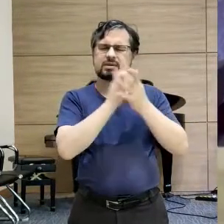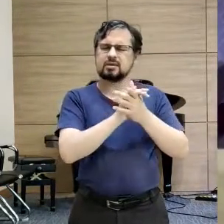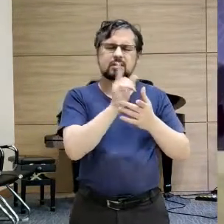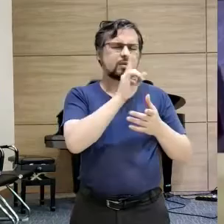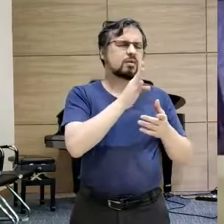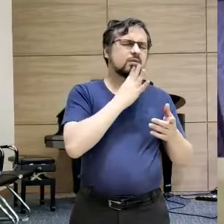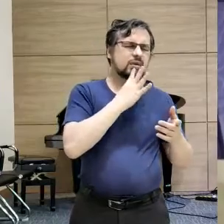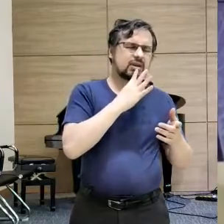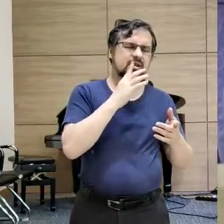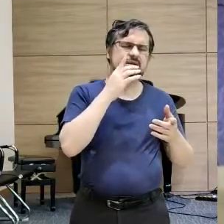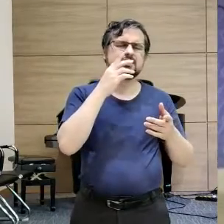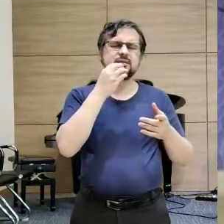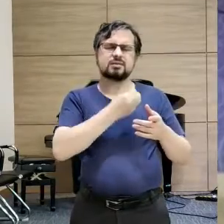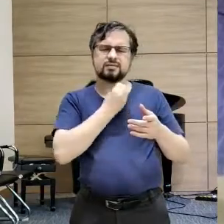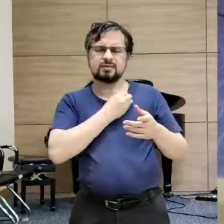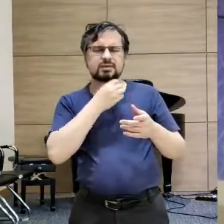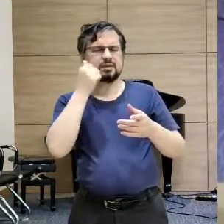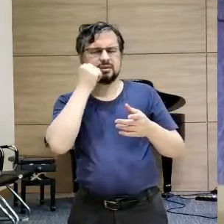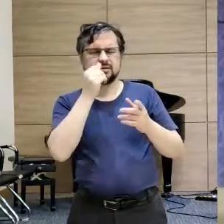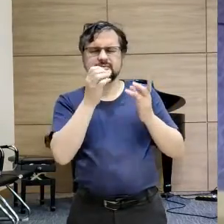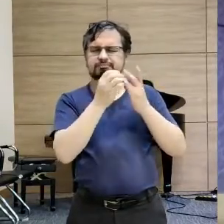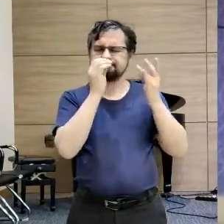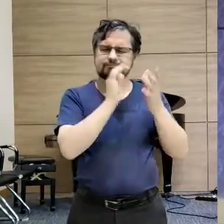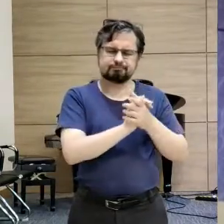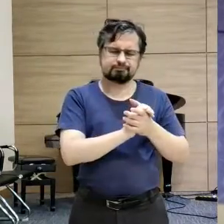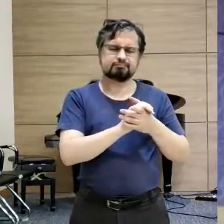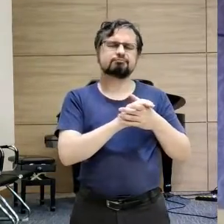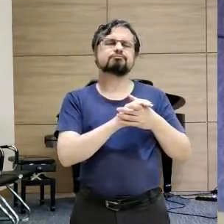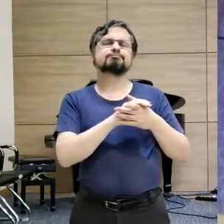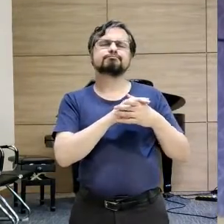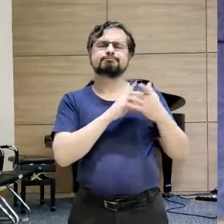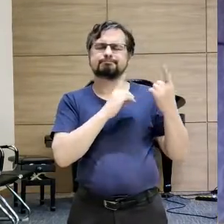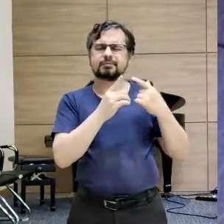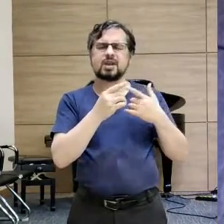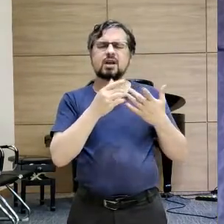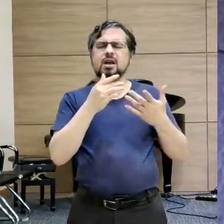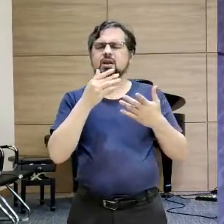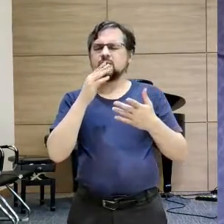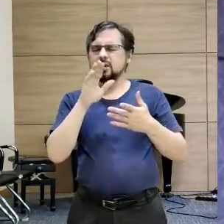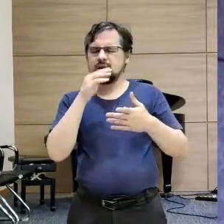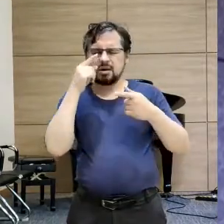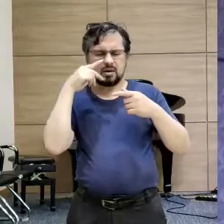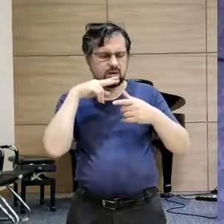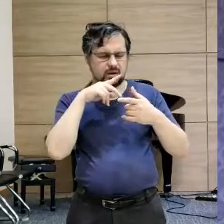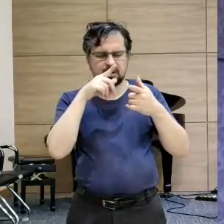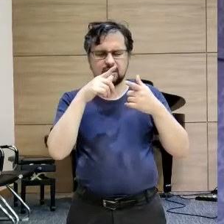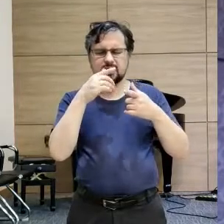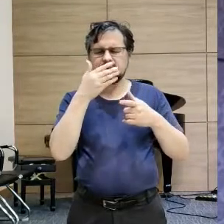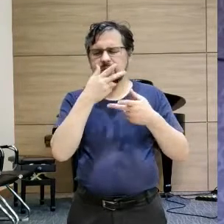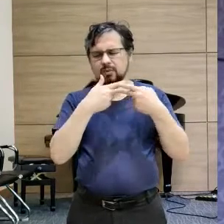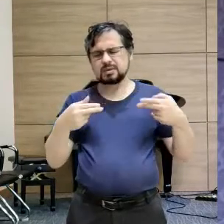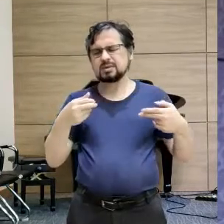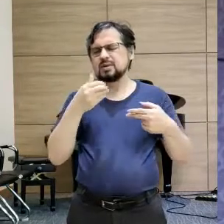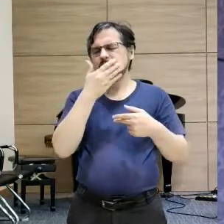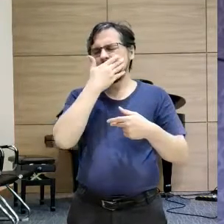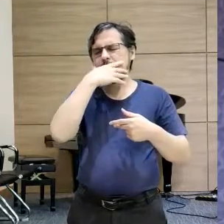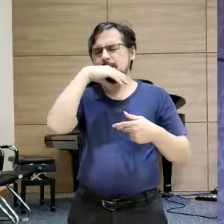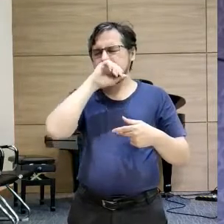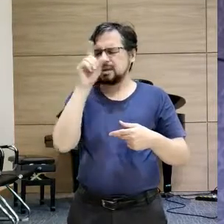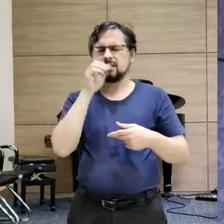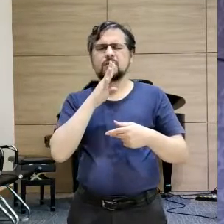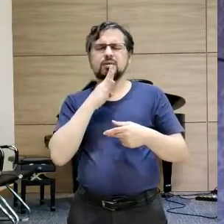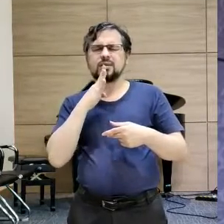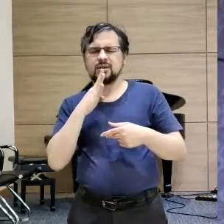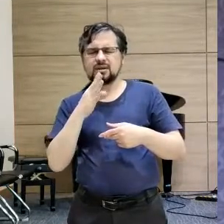esposa não conhece na vida do esposo, aquelas áreas que os pais não conhecem na vida dos filhos,